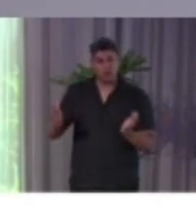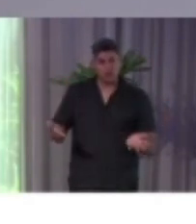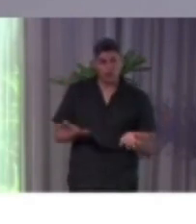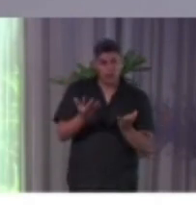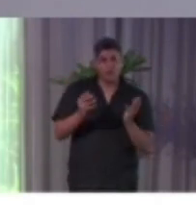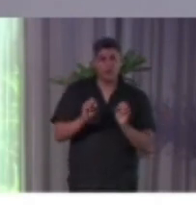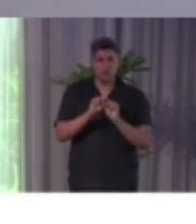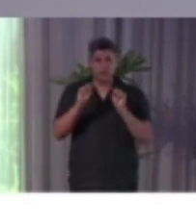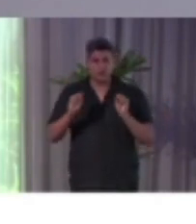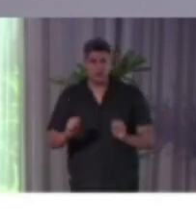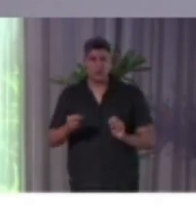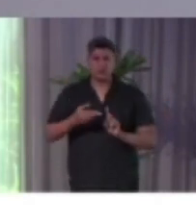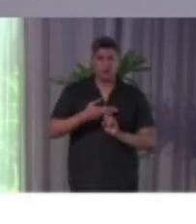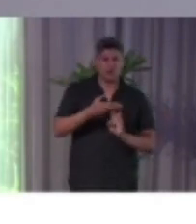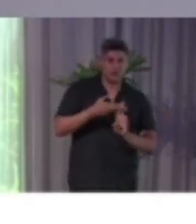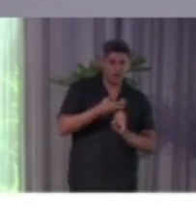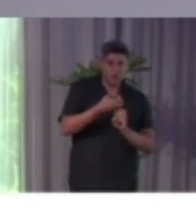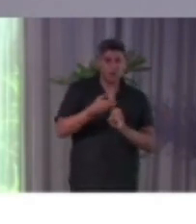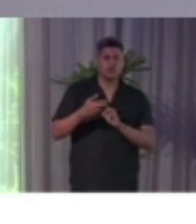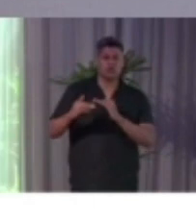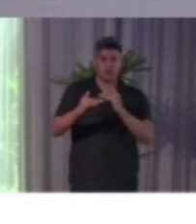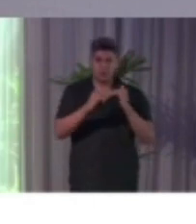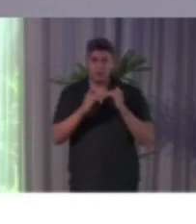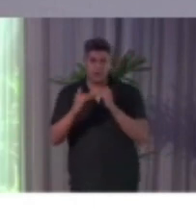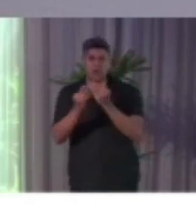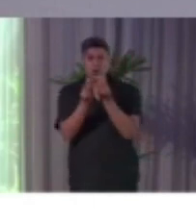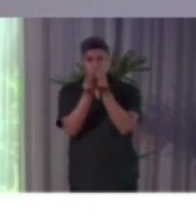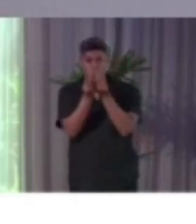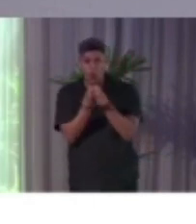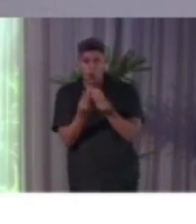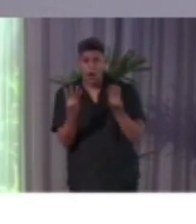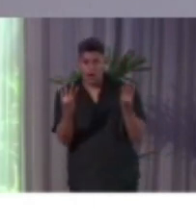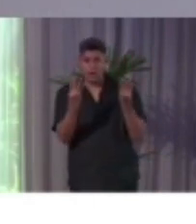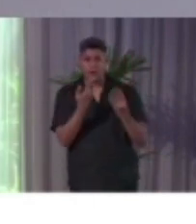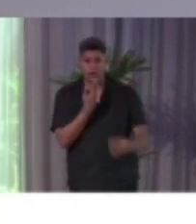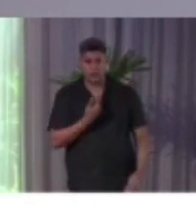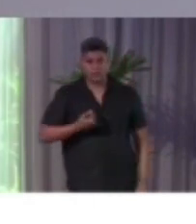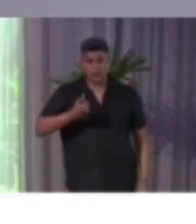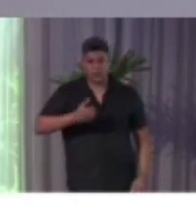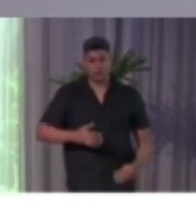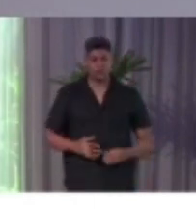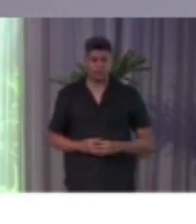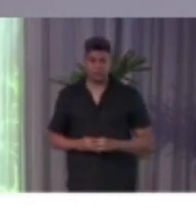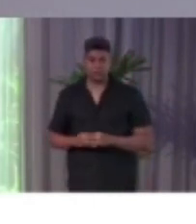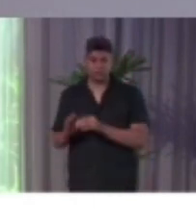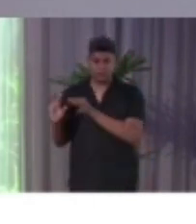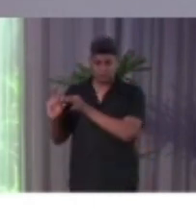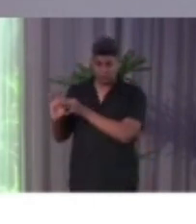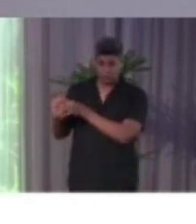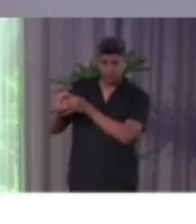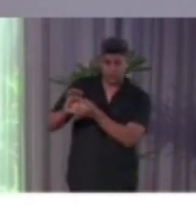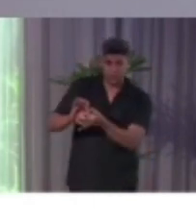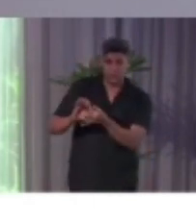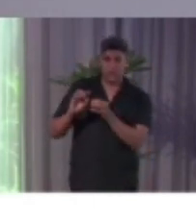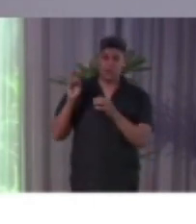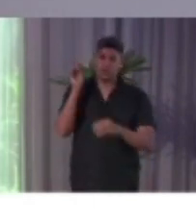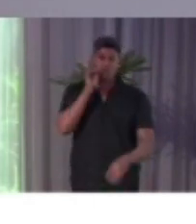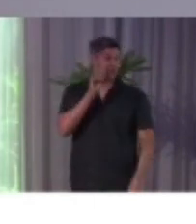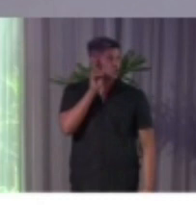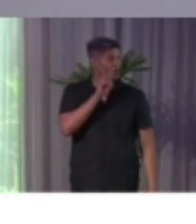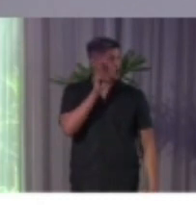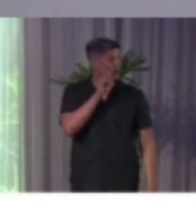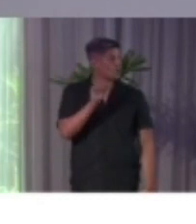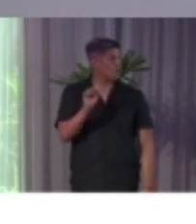sistema de saúde equitativo, eficiente e de alta qualidade. Pegando um pouquinho o histórico da TS no mundo, lá em 1960 foi